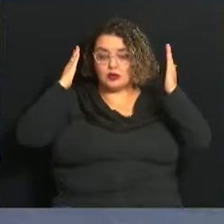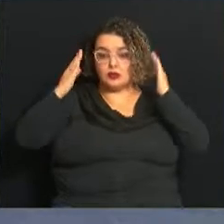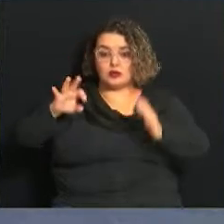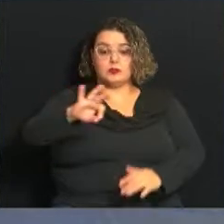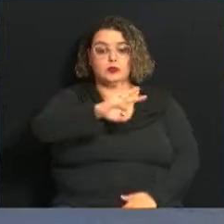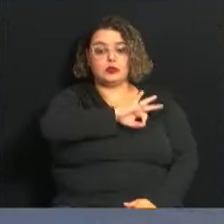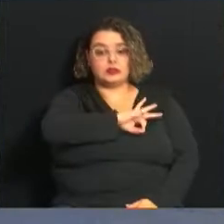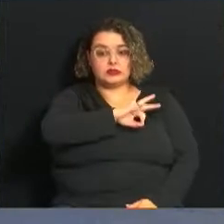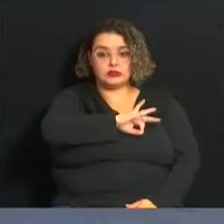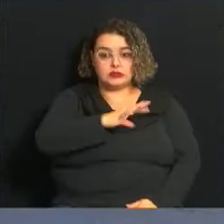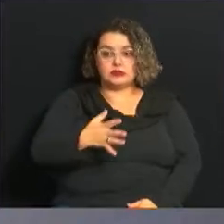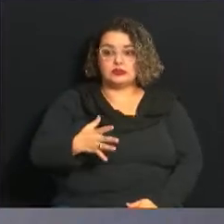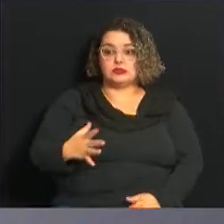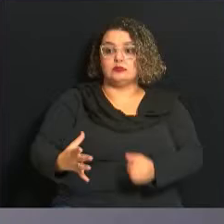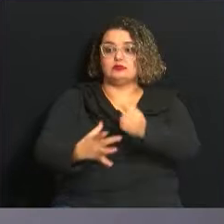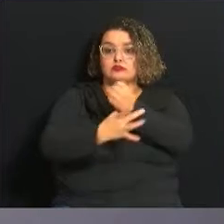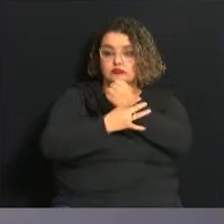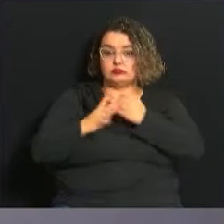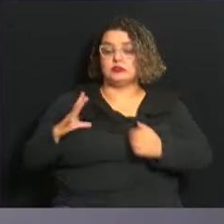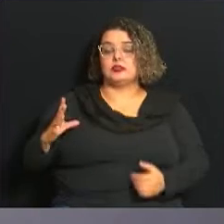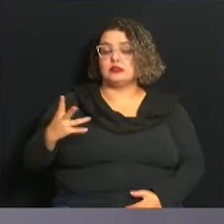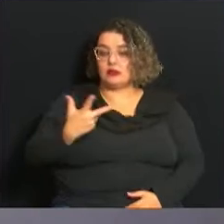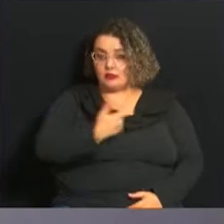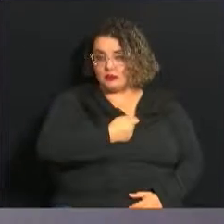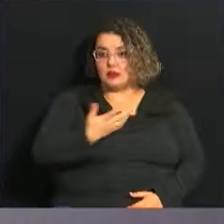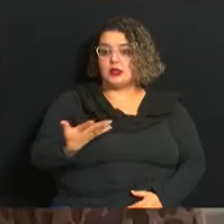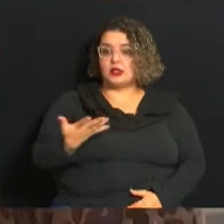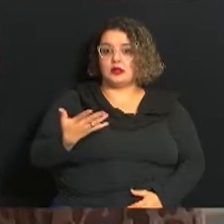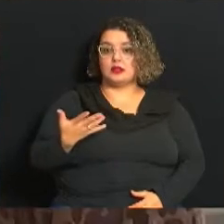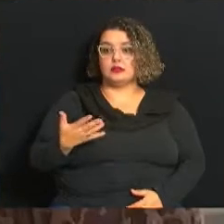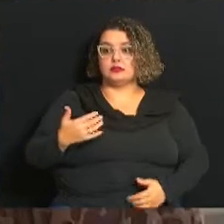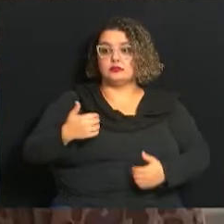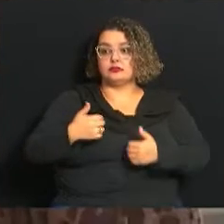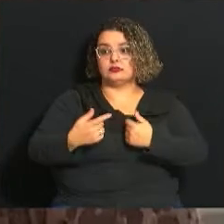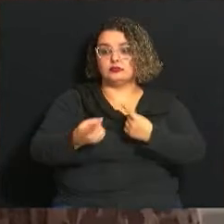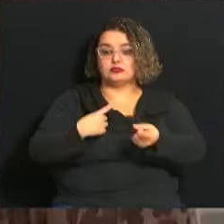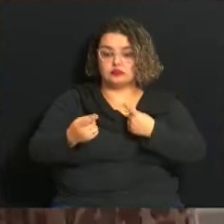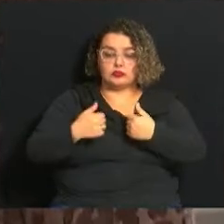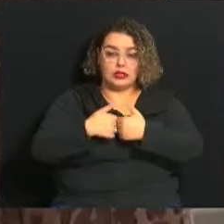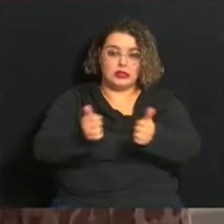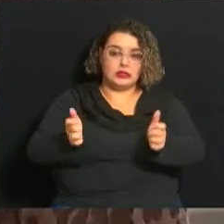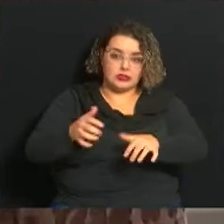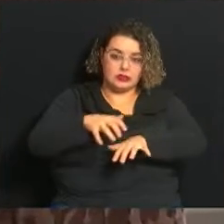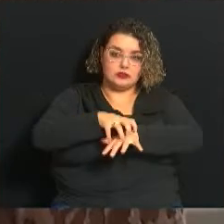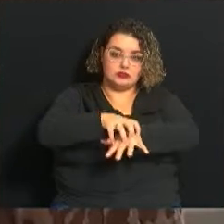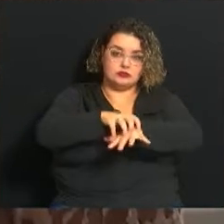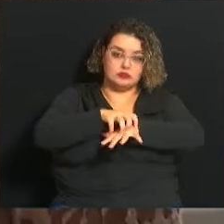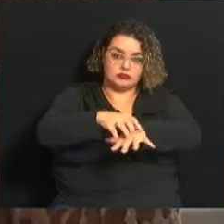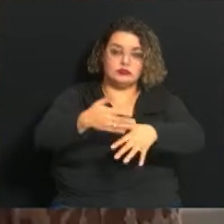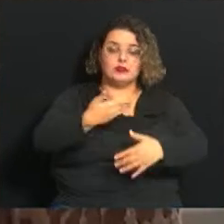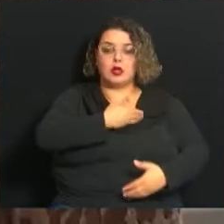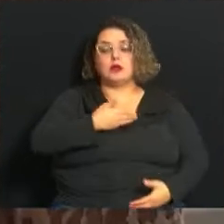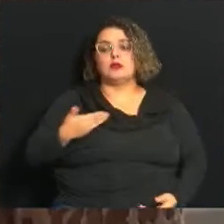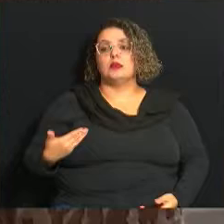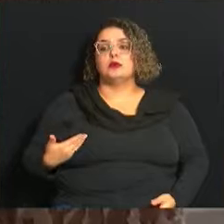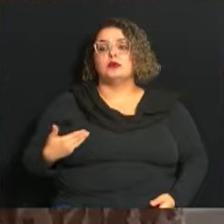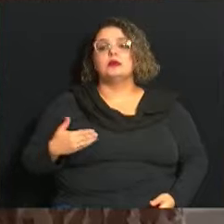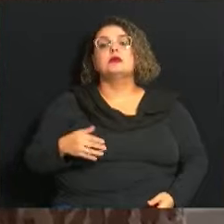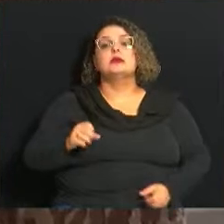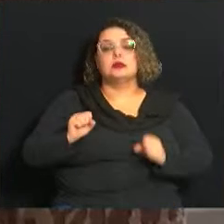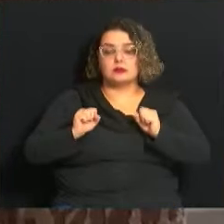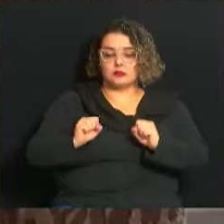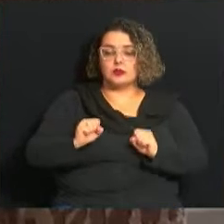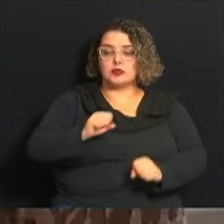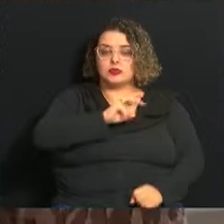armadas, forças de segurança e salvamento, transporte rodoviário e outros que podem ser identificados também no site. Bom, a